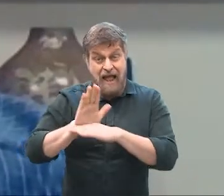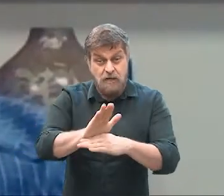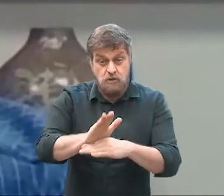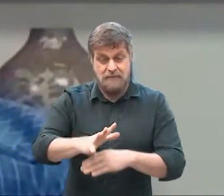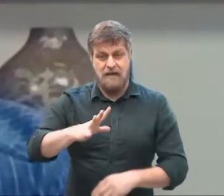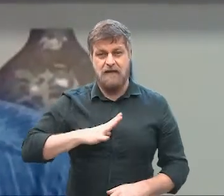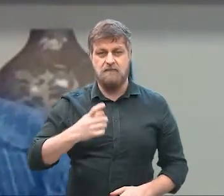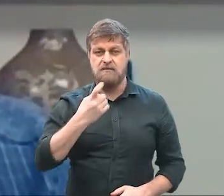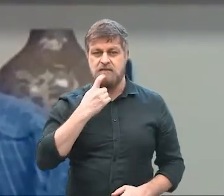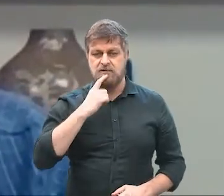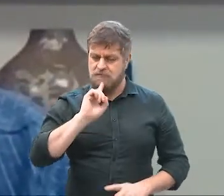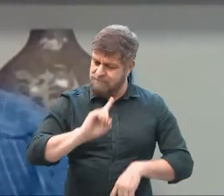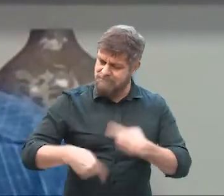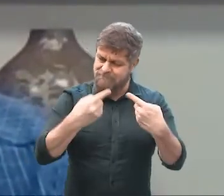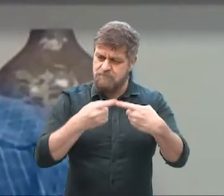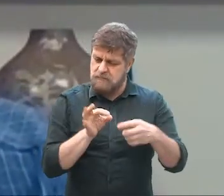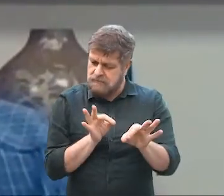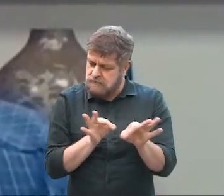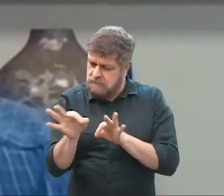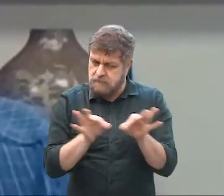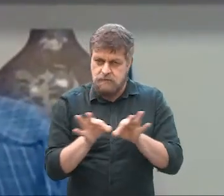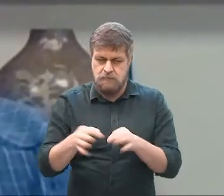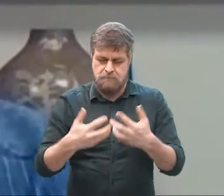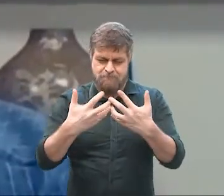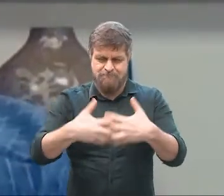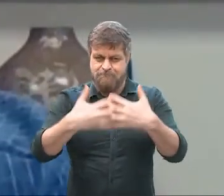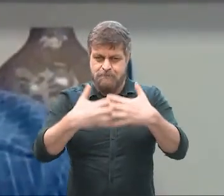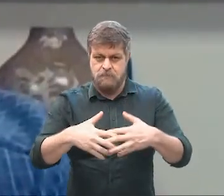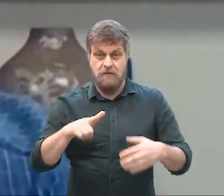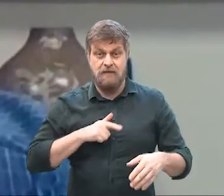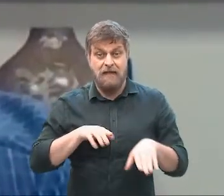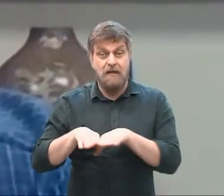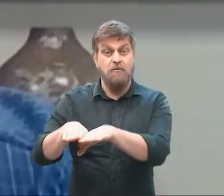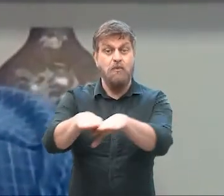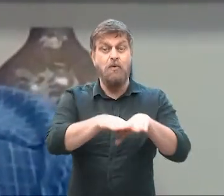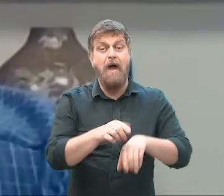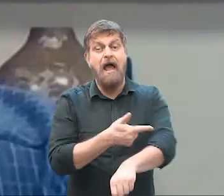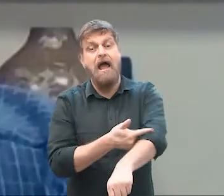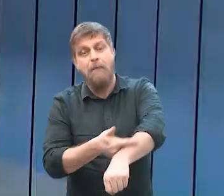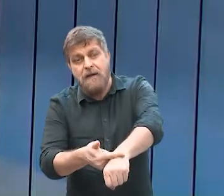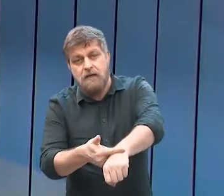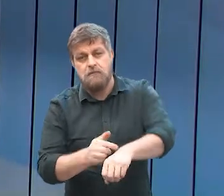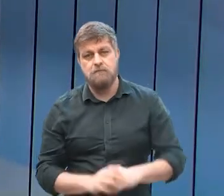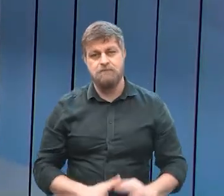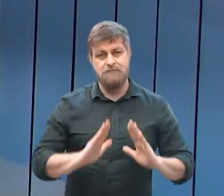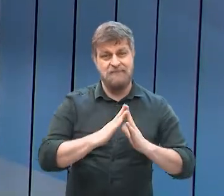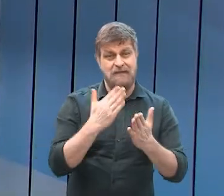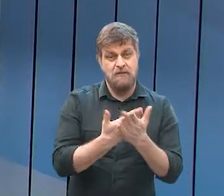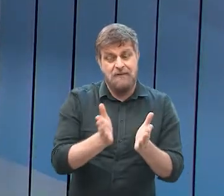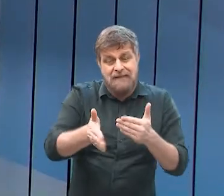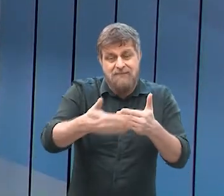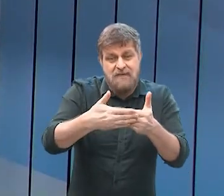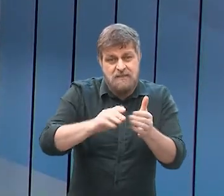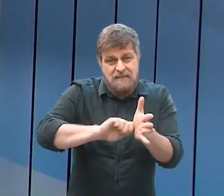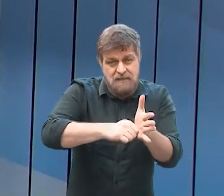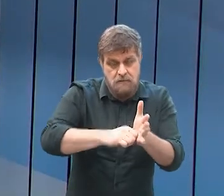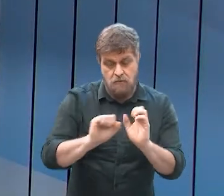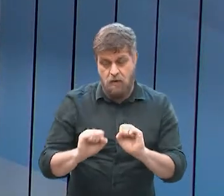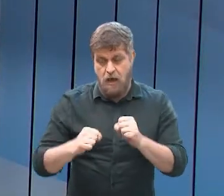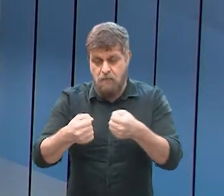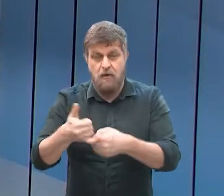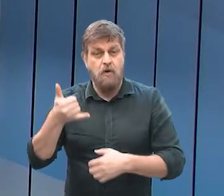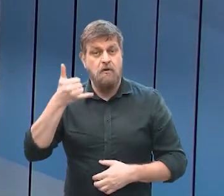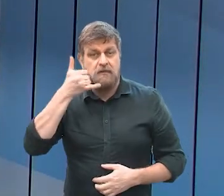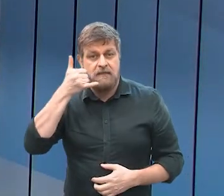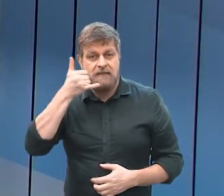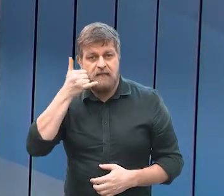uma cidade mais organizada e mais respeitosa. Já que as escolas estão fechadas, eu reforço aqui o telefone